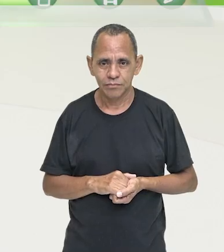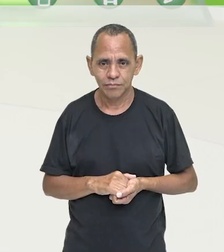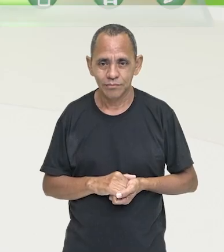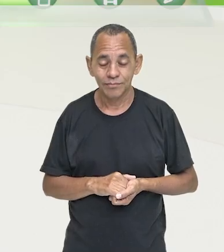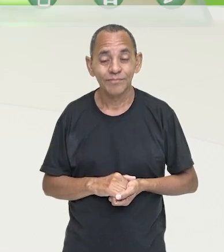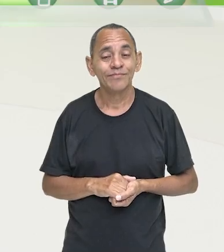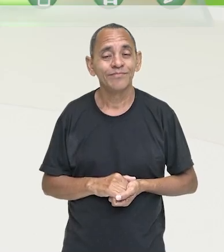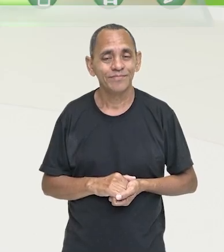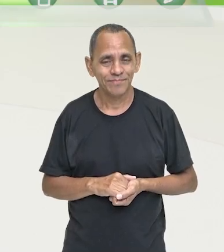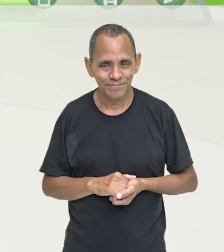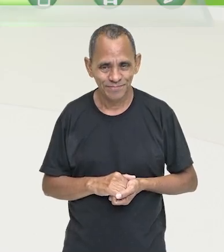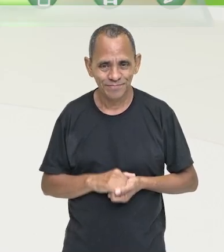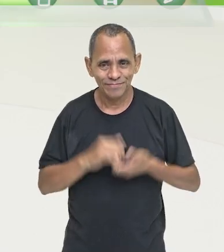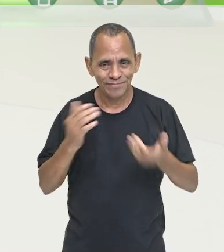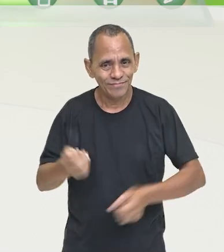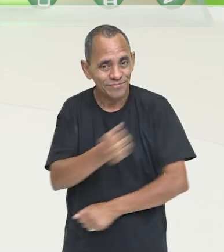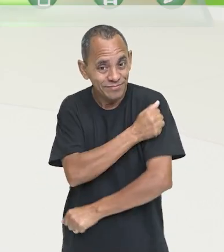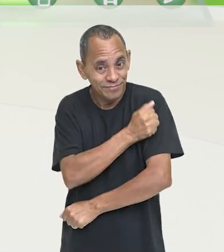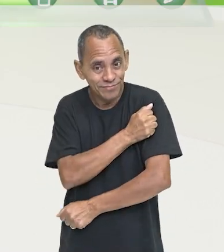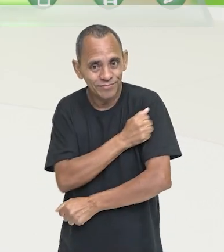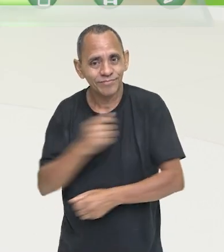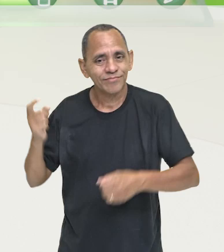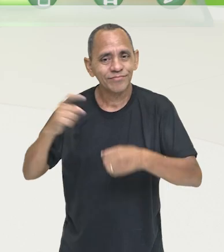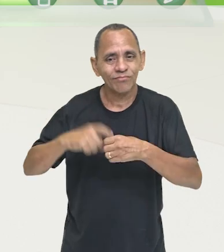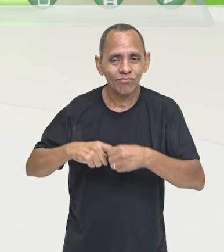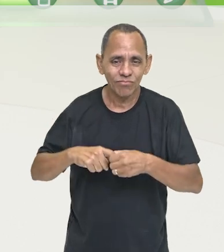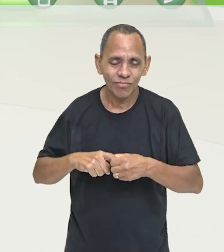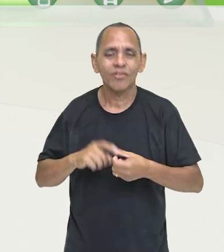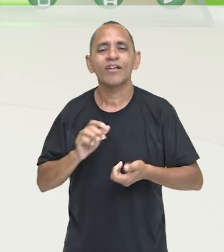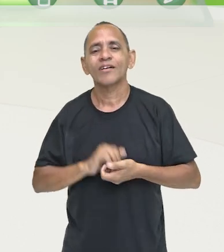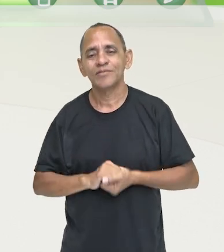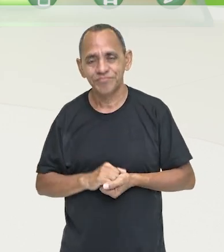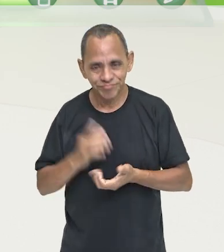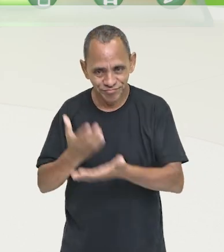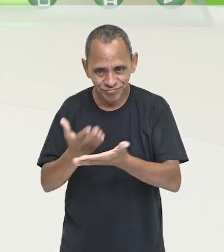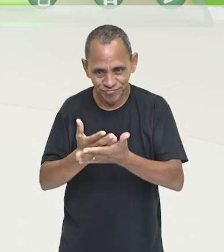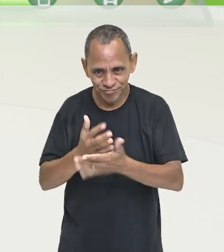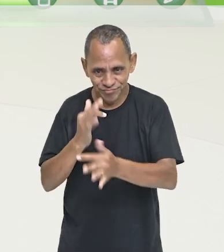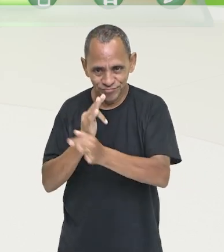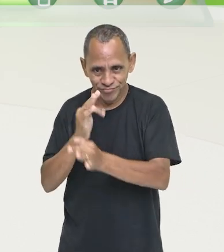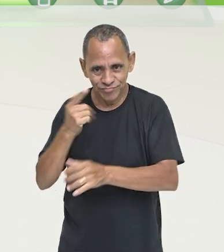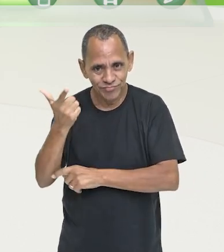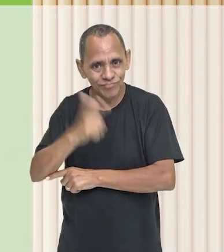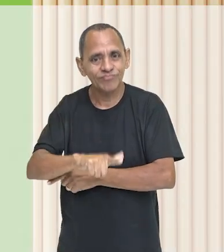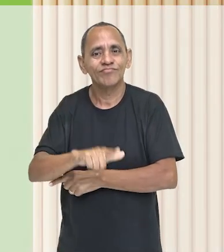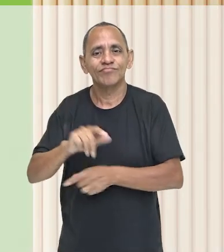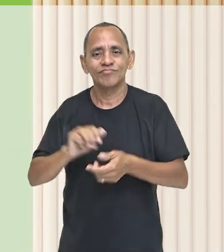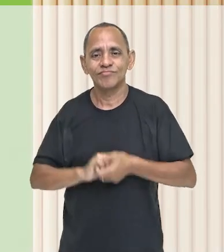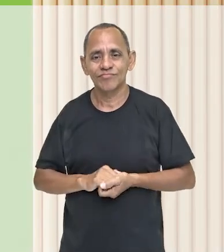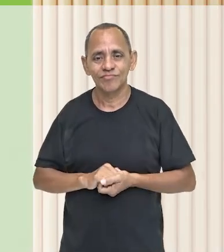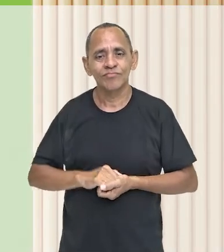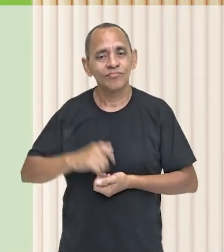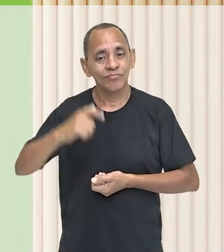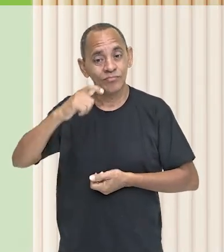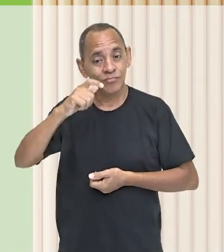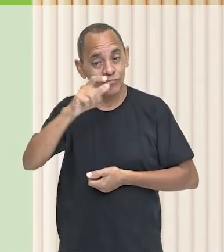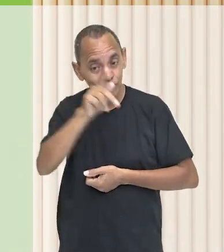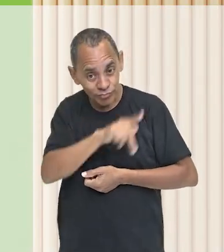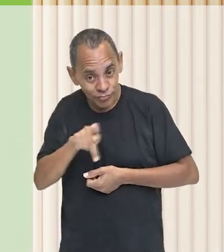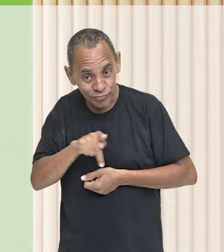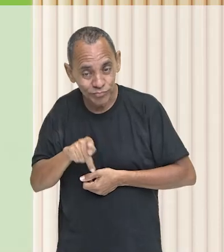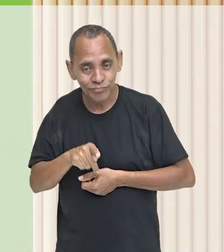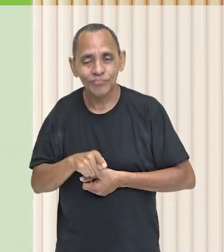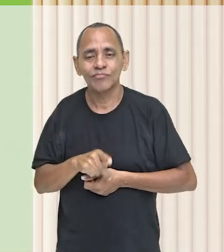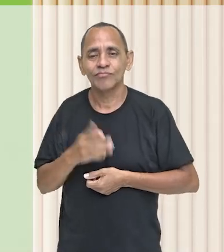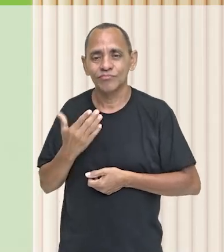Muito bem, queridos alunos, estamos de volta aqui para mais uma empolgante aula de Física. Eu sou o professor Nelson Bezerra e eu